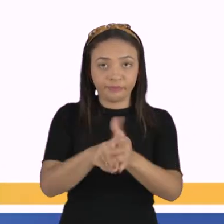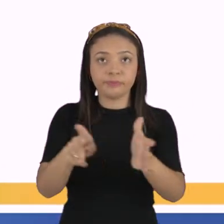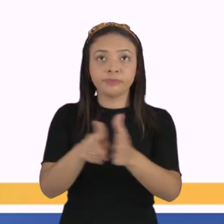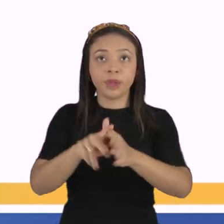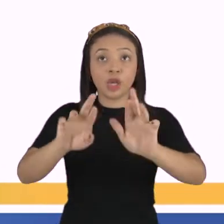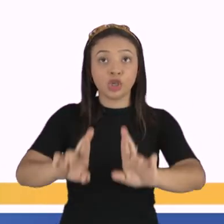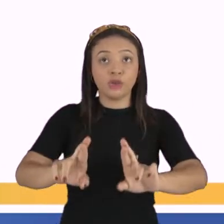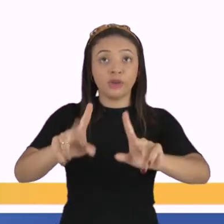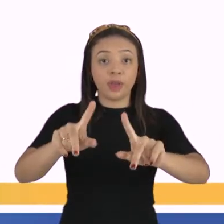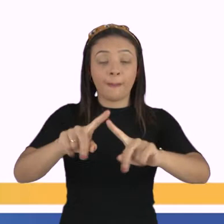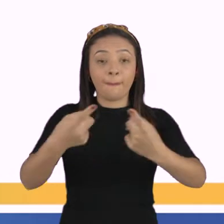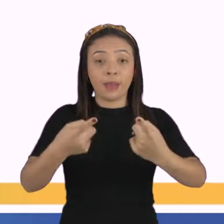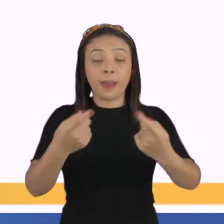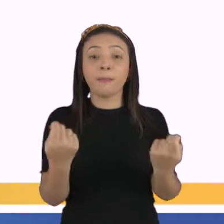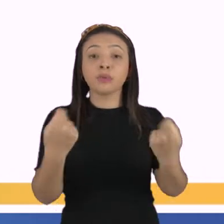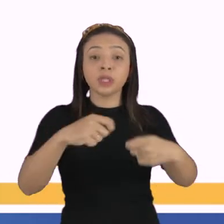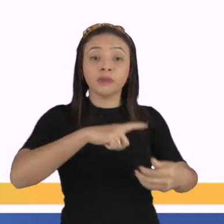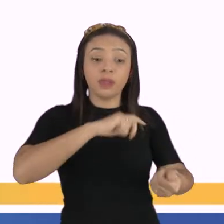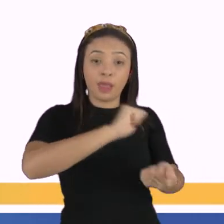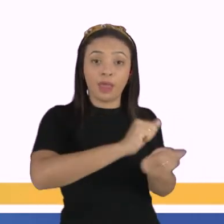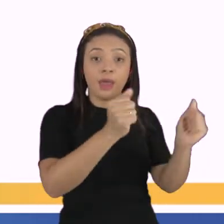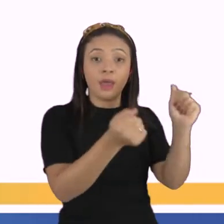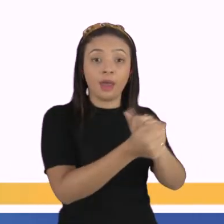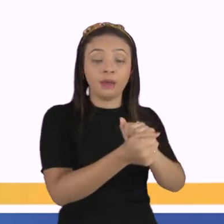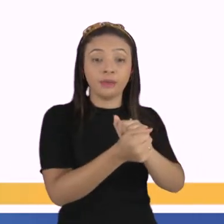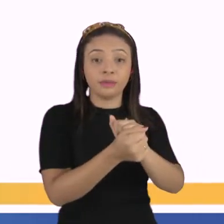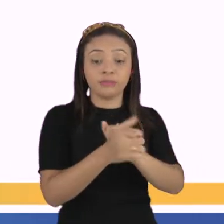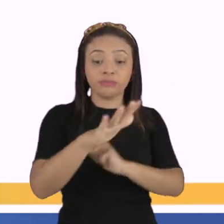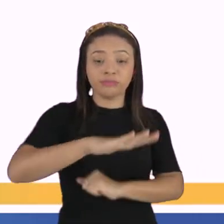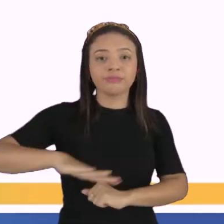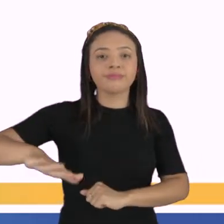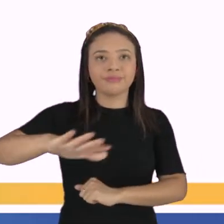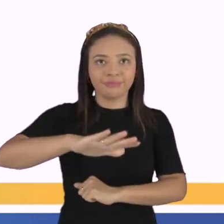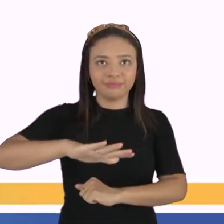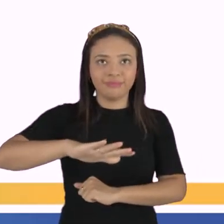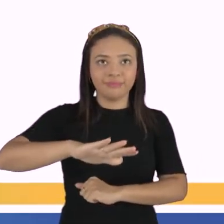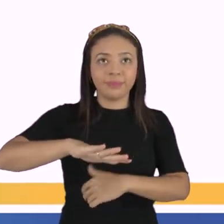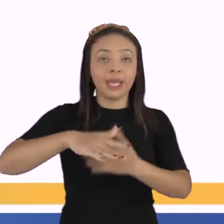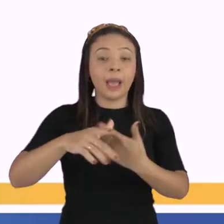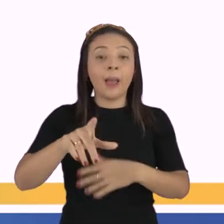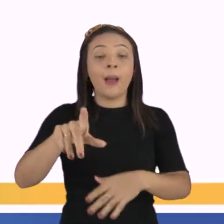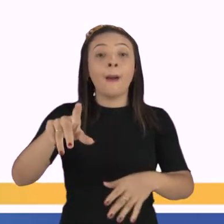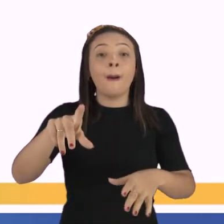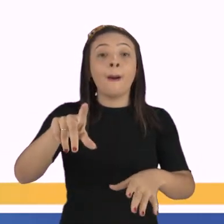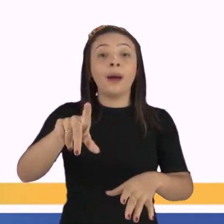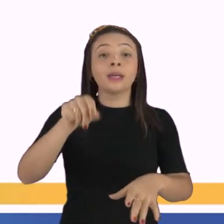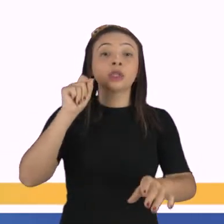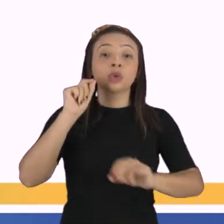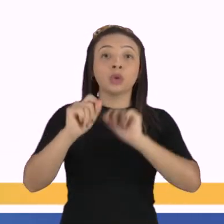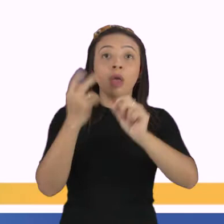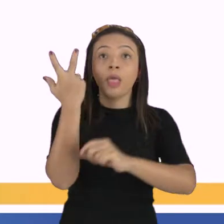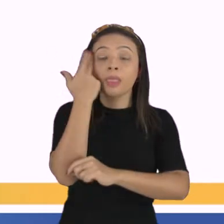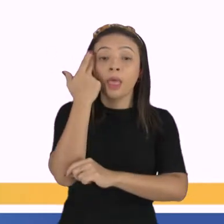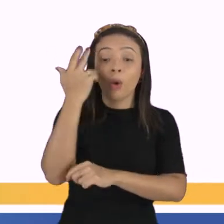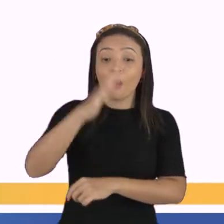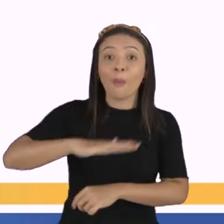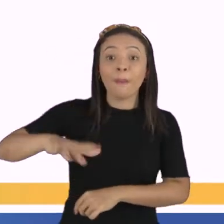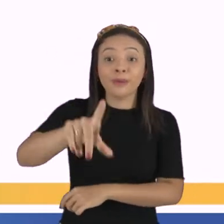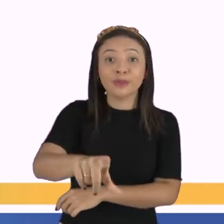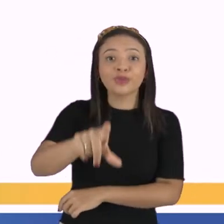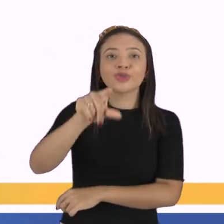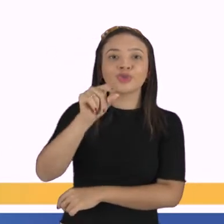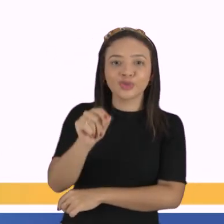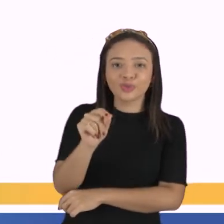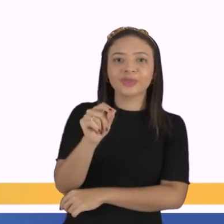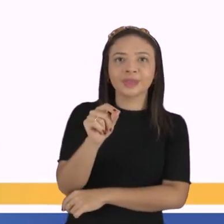se tornam mais ou menos adaptáveis de acordo com um determinado ambiente. Na seleção natural, o ambiente ele seleciona, ele